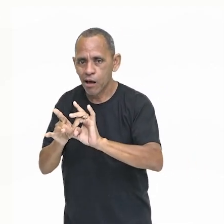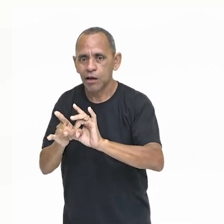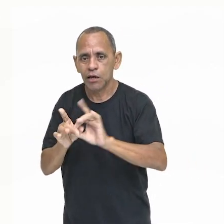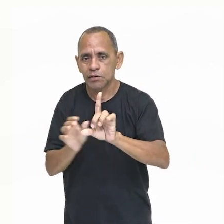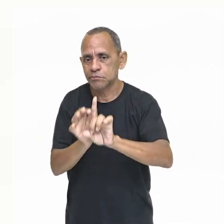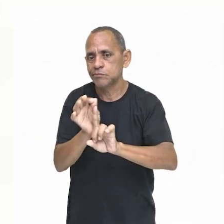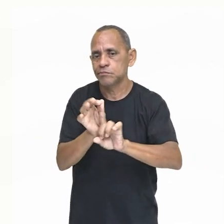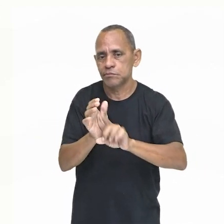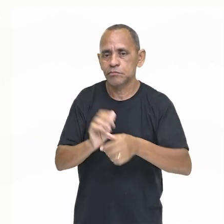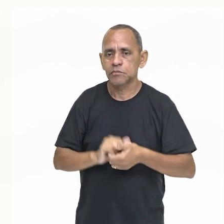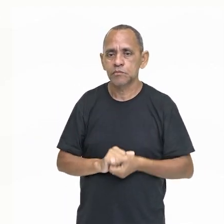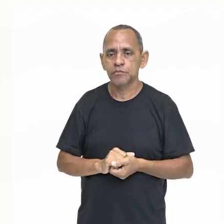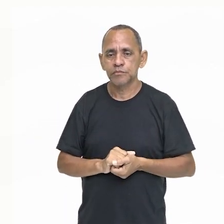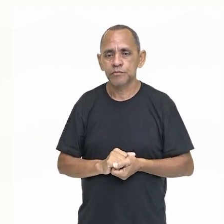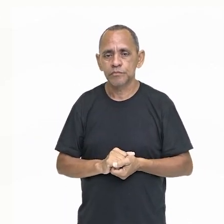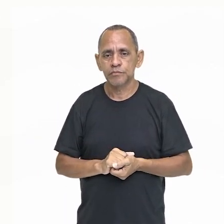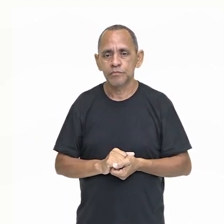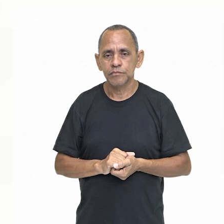definimos